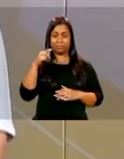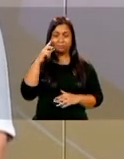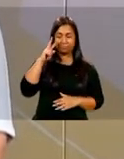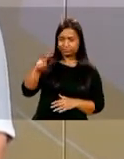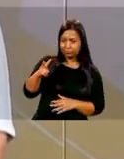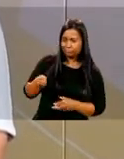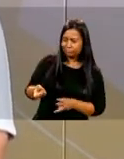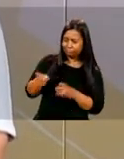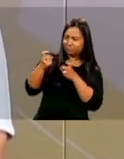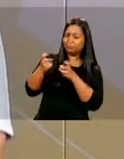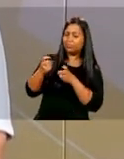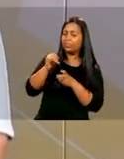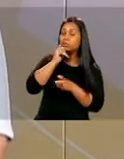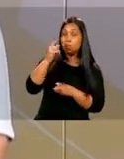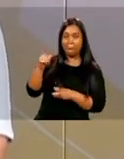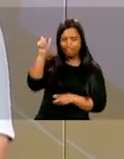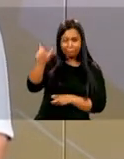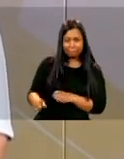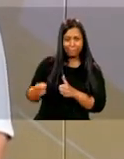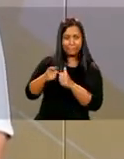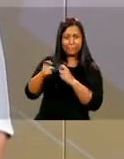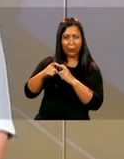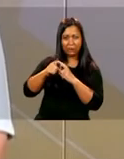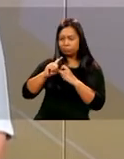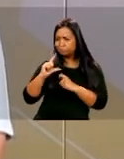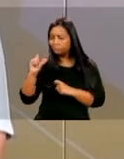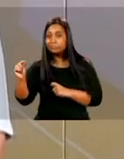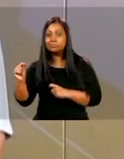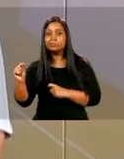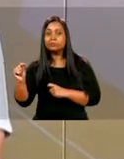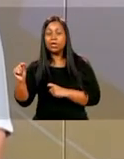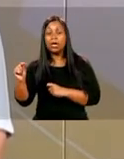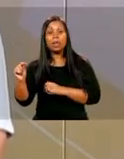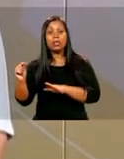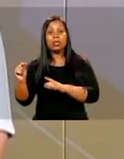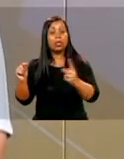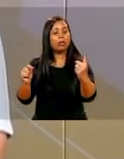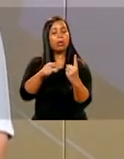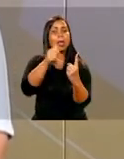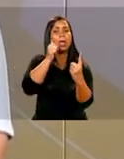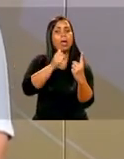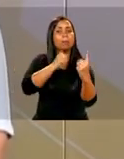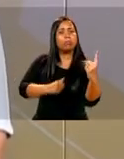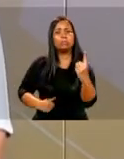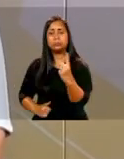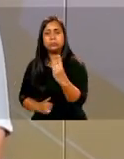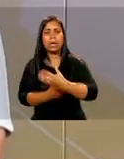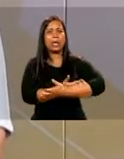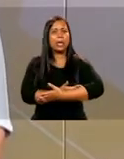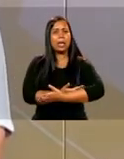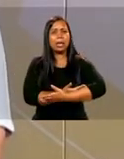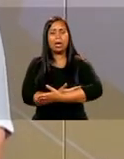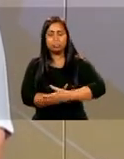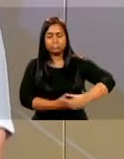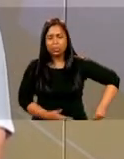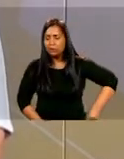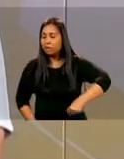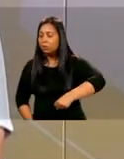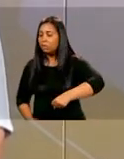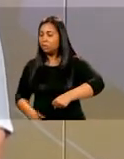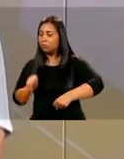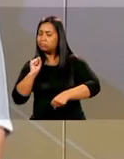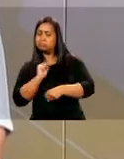com vocês aqui. Um dos nossos médicos estava indo embora, já no estacionamento, e uma mãe se aproximou dele com uma criança, né? Eu estava